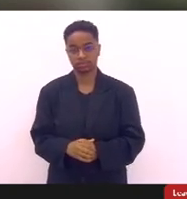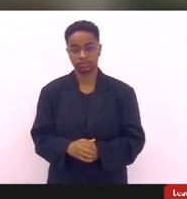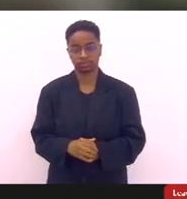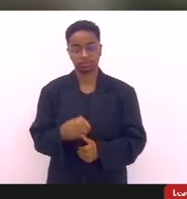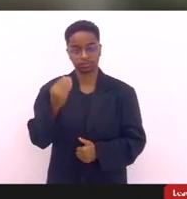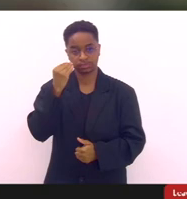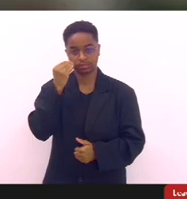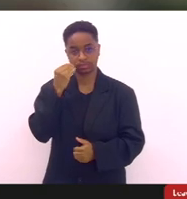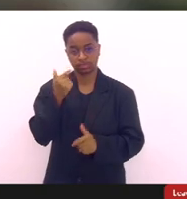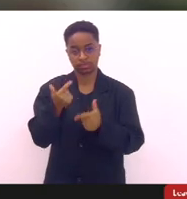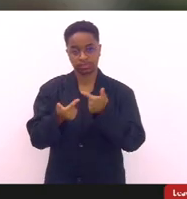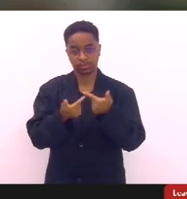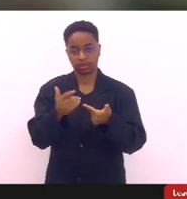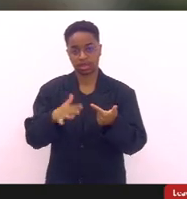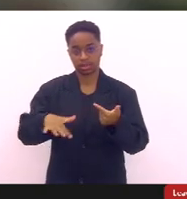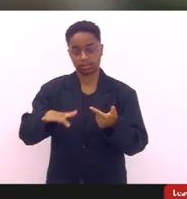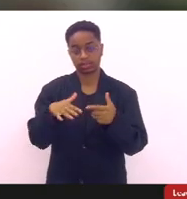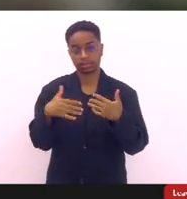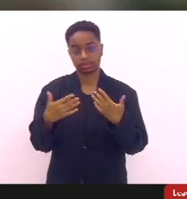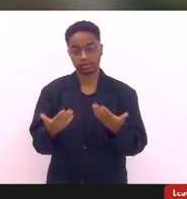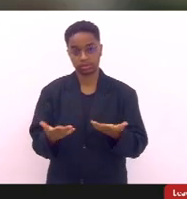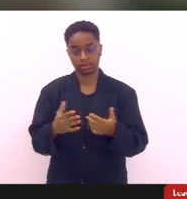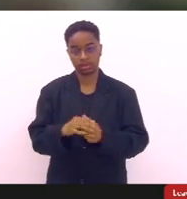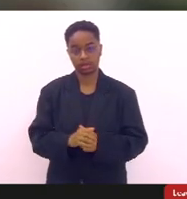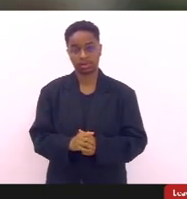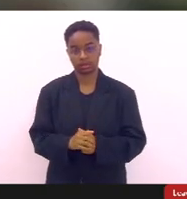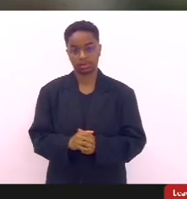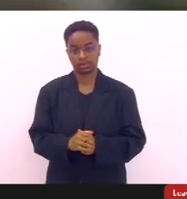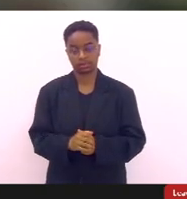trabalhar. Então, a questão...